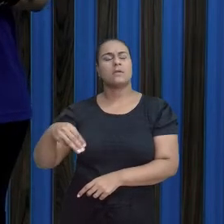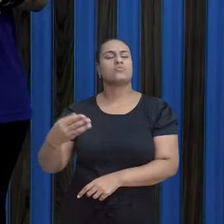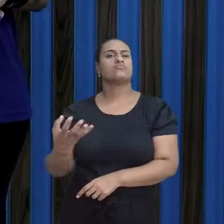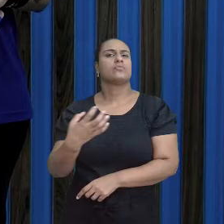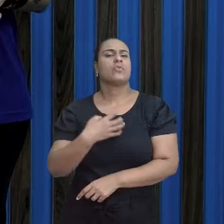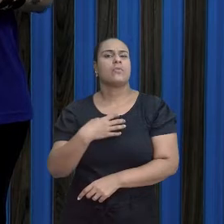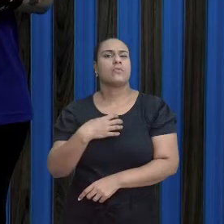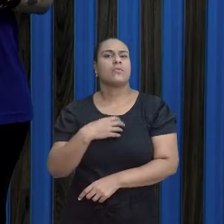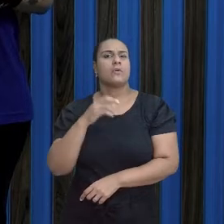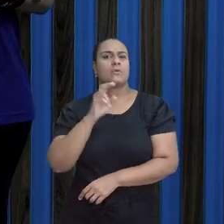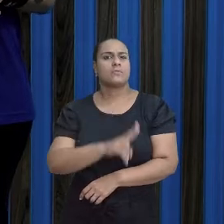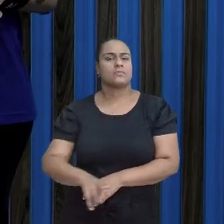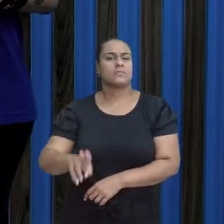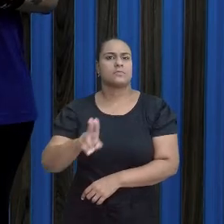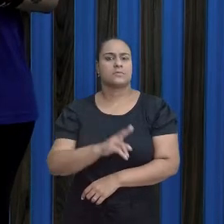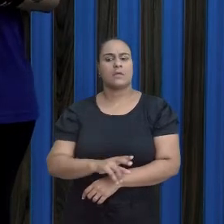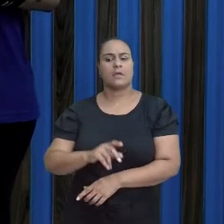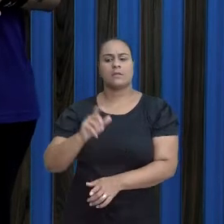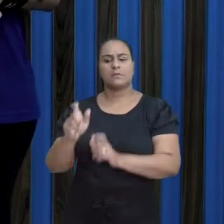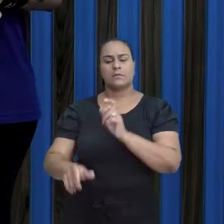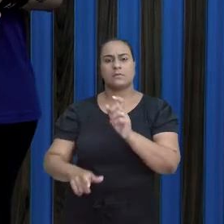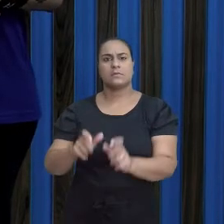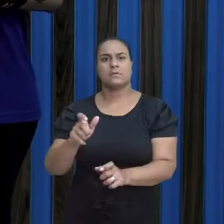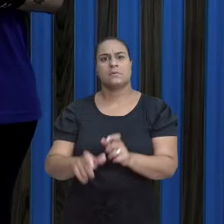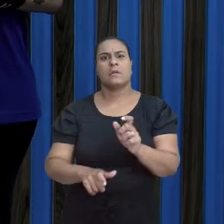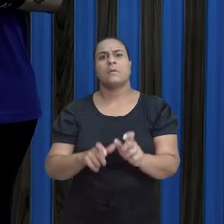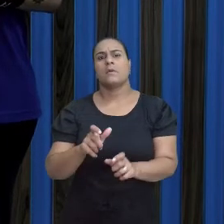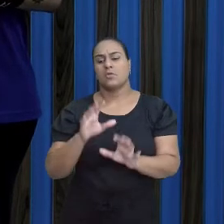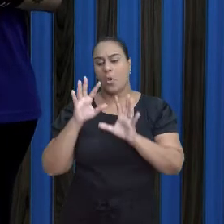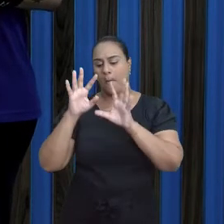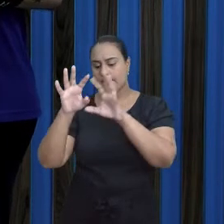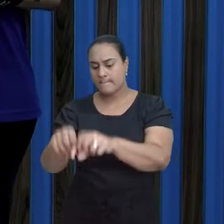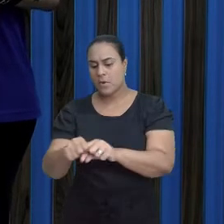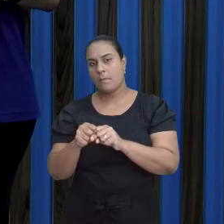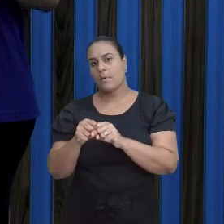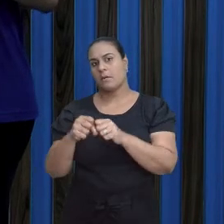que utilizaram, né, essas pessoas que tomam posse